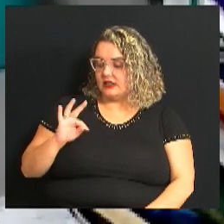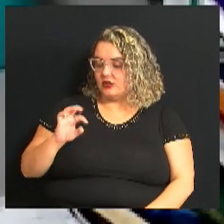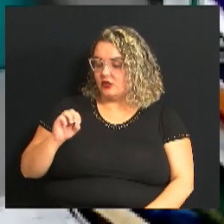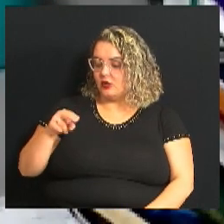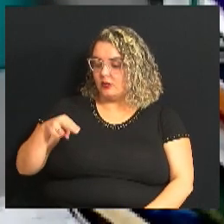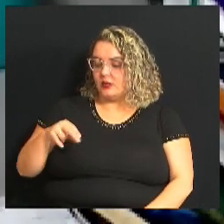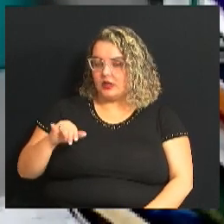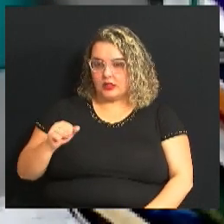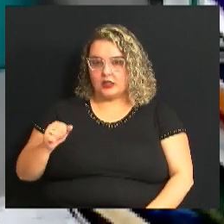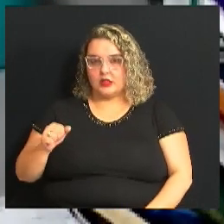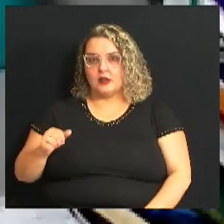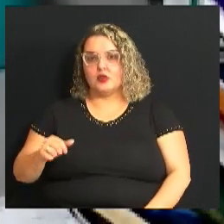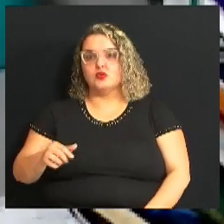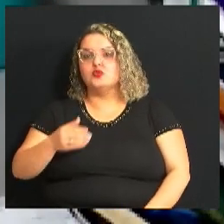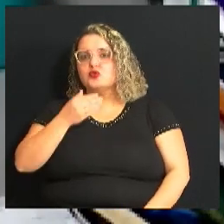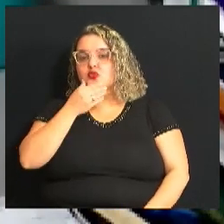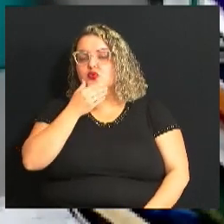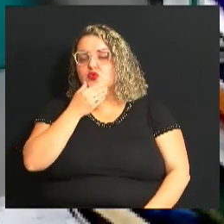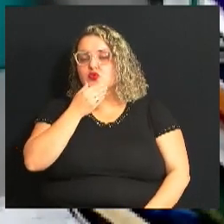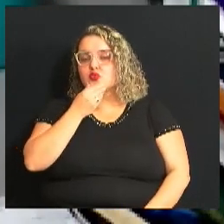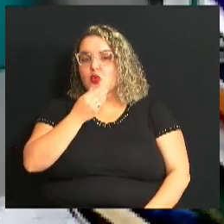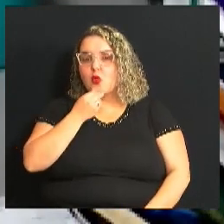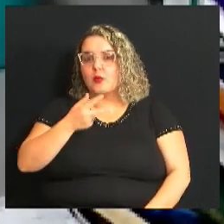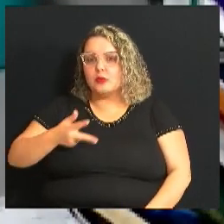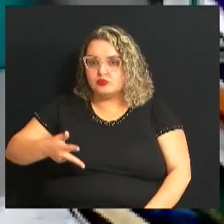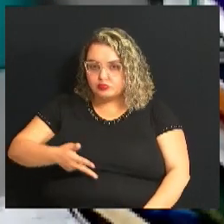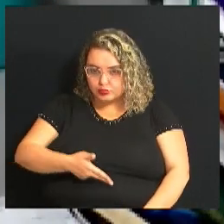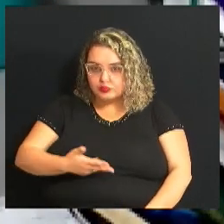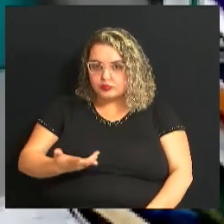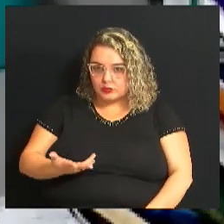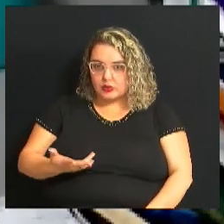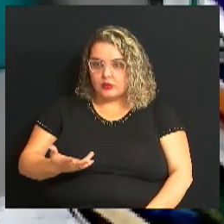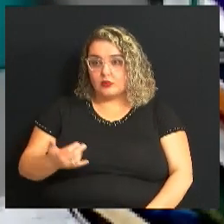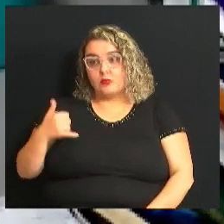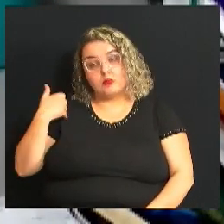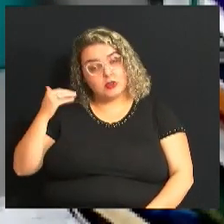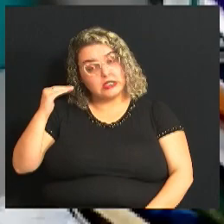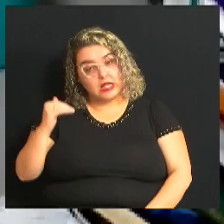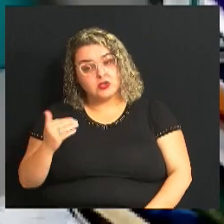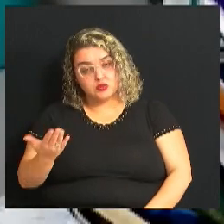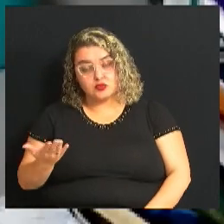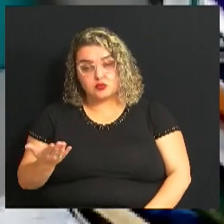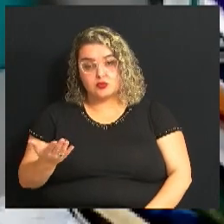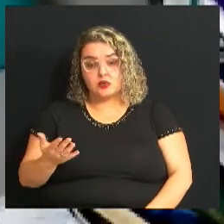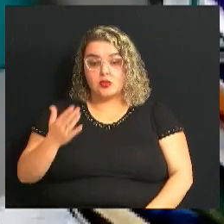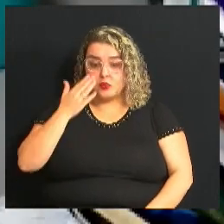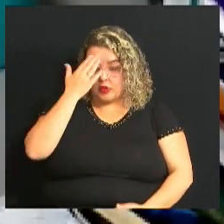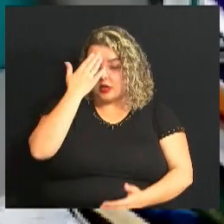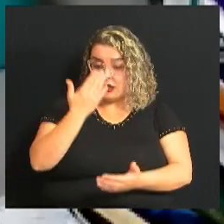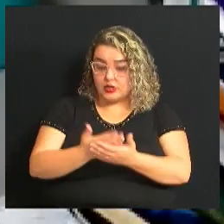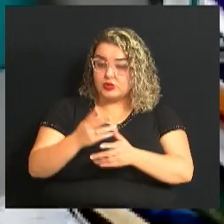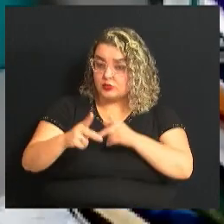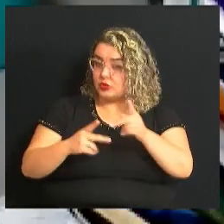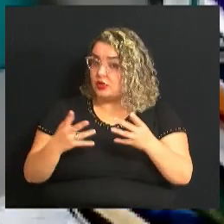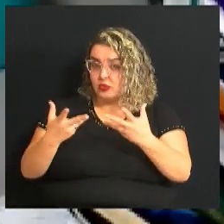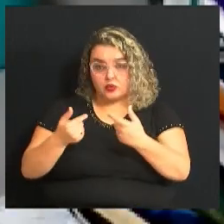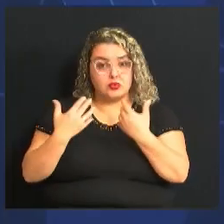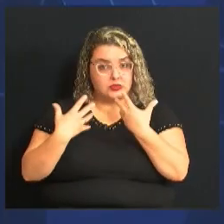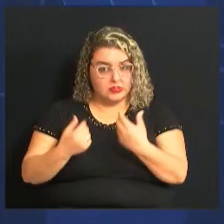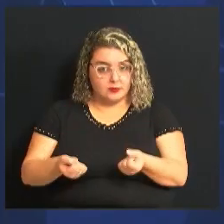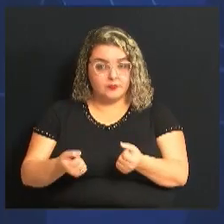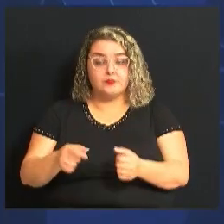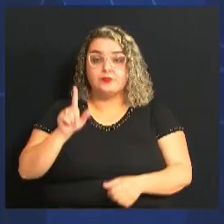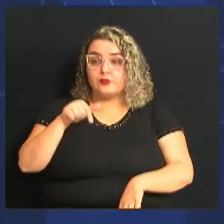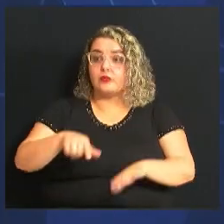mais simplificada e com uma idade inferior. Então, acredito que a população como um todo sai ganhando. É uma lei